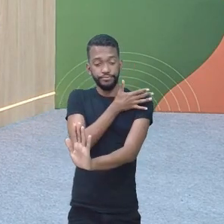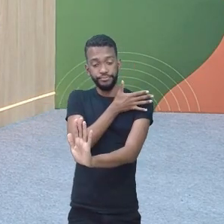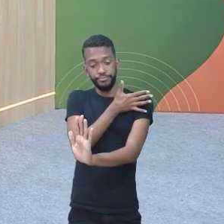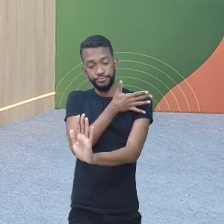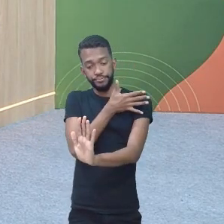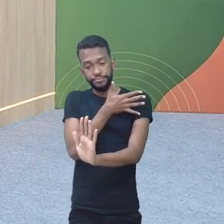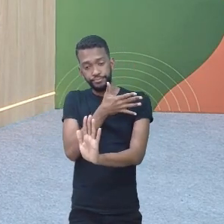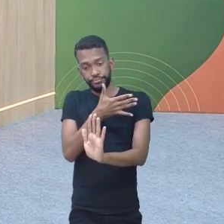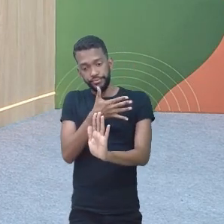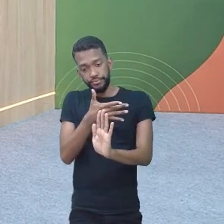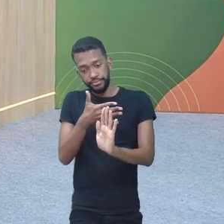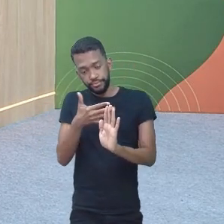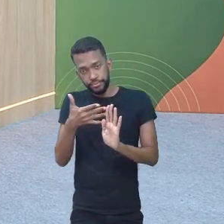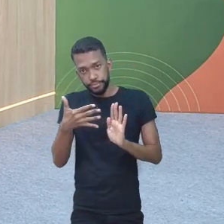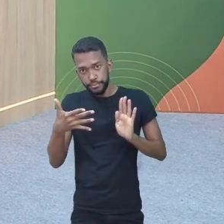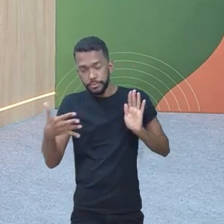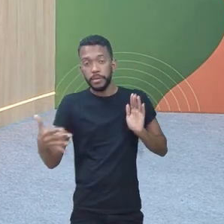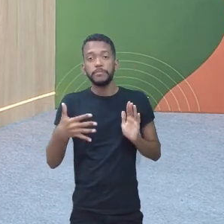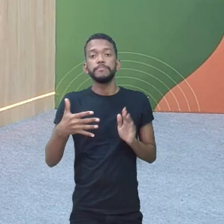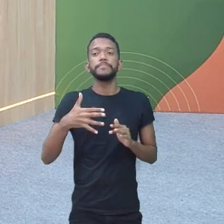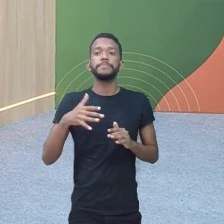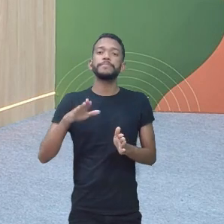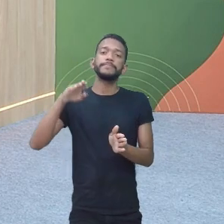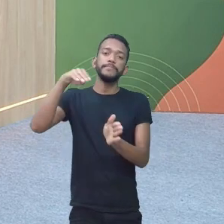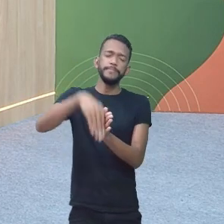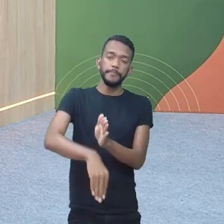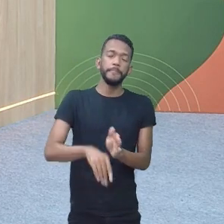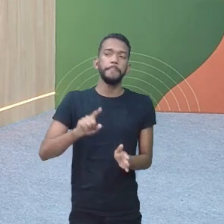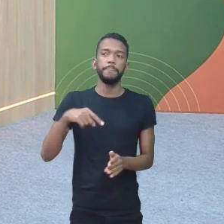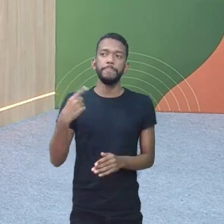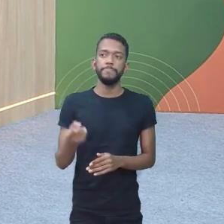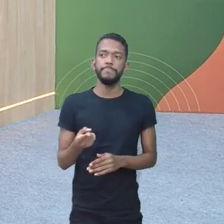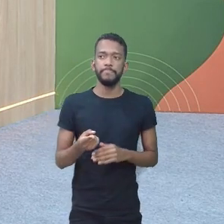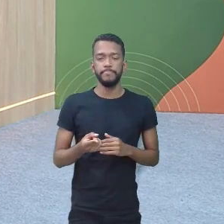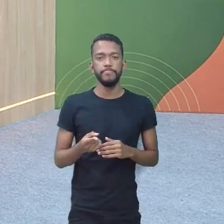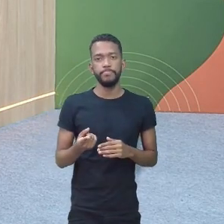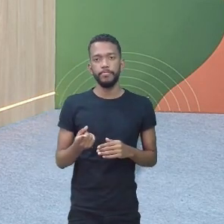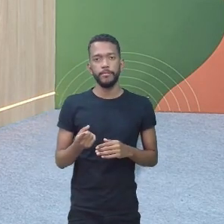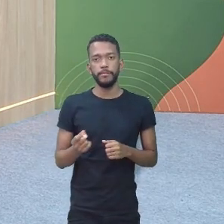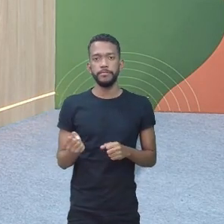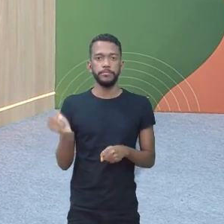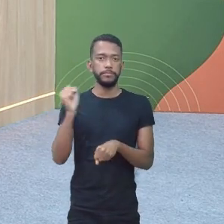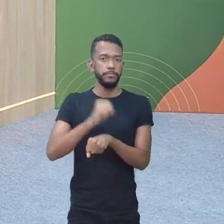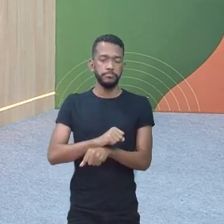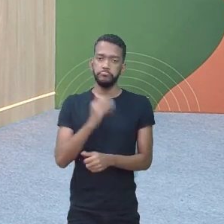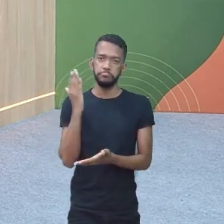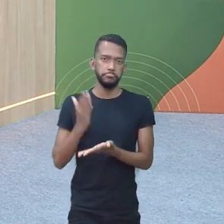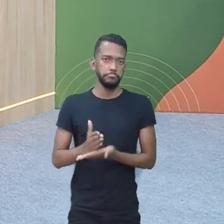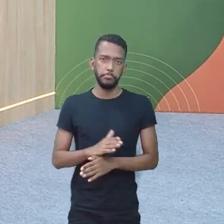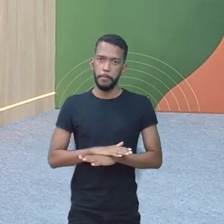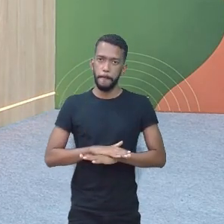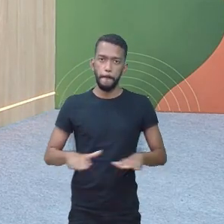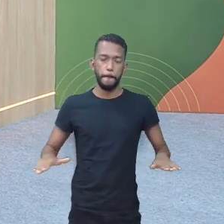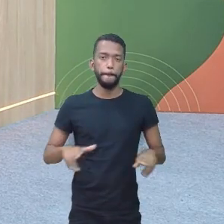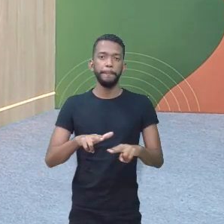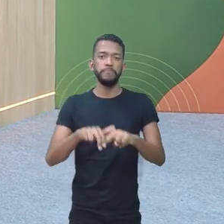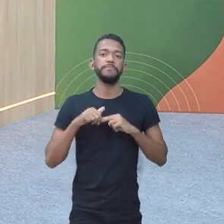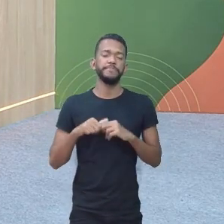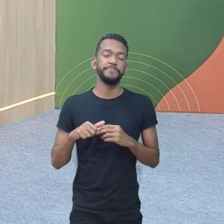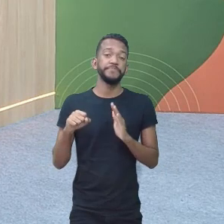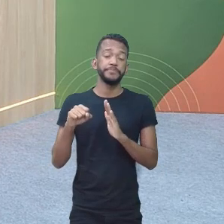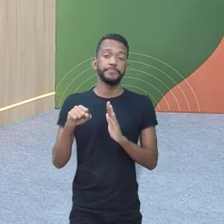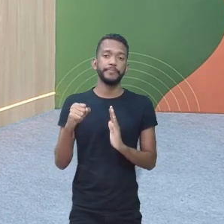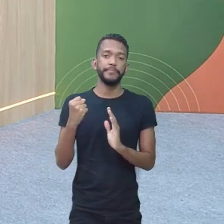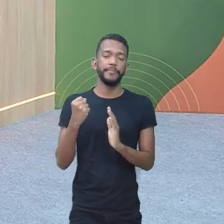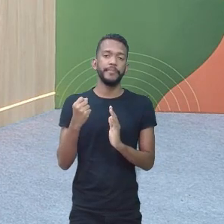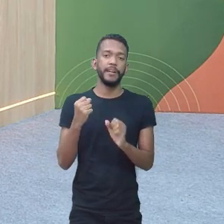Jogos Olímpicos ele entre em declínio e posteriormente a exclusão dele por séculos,